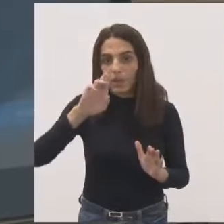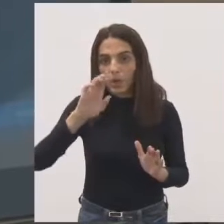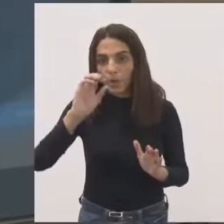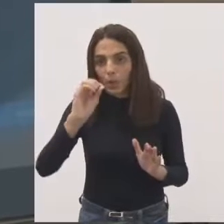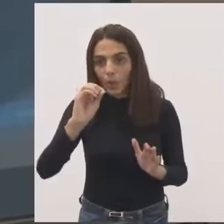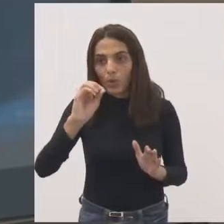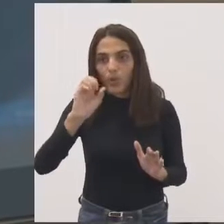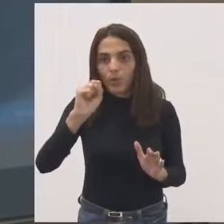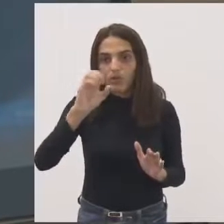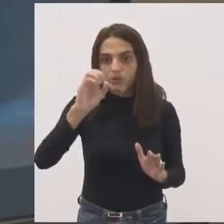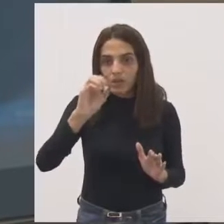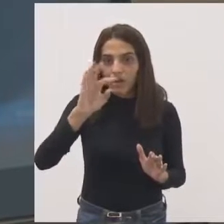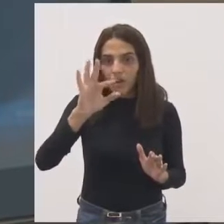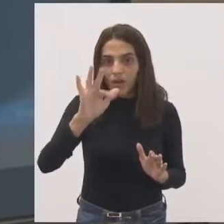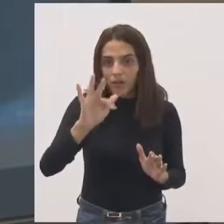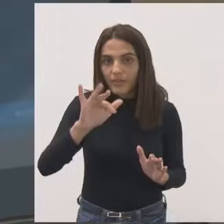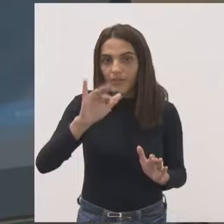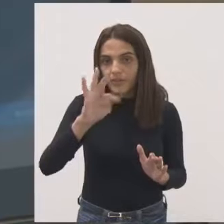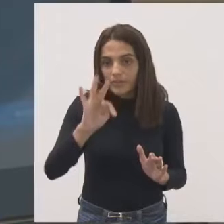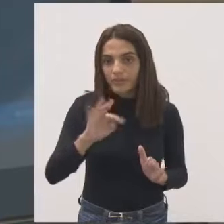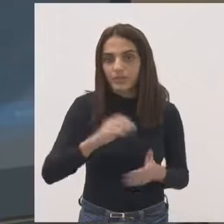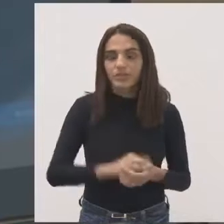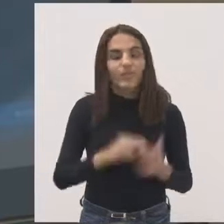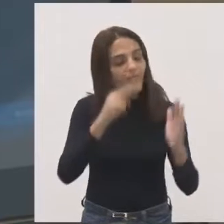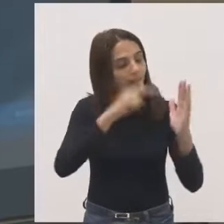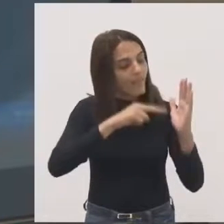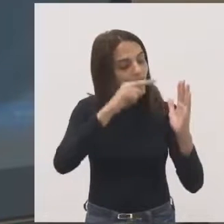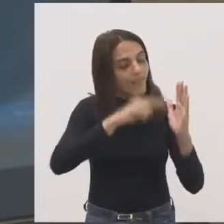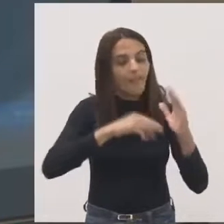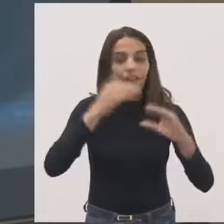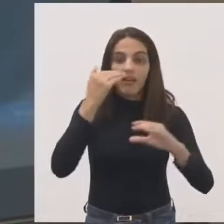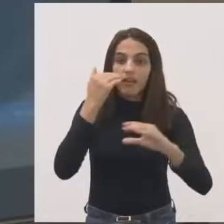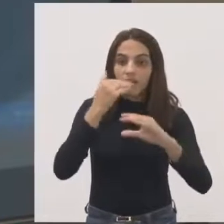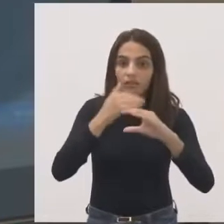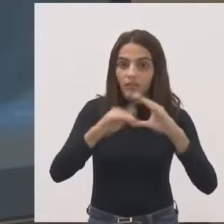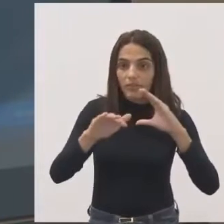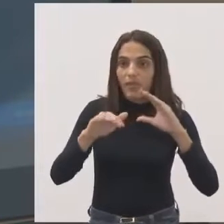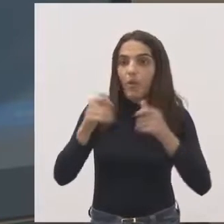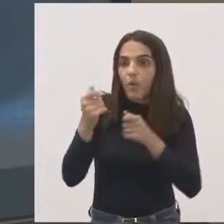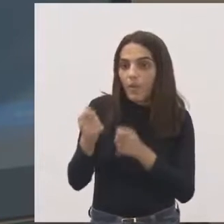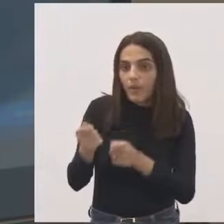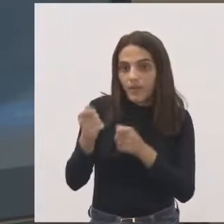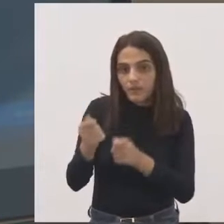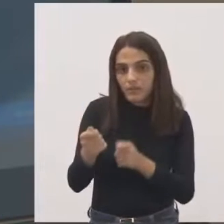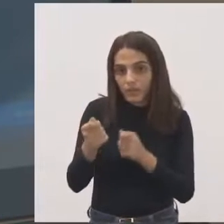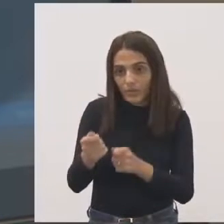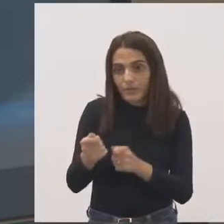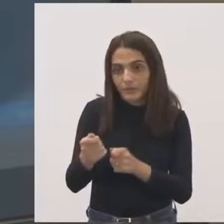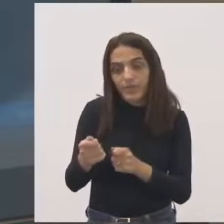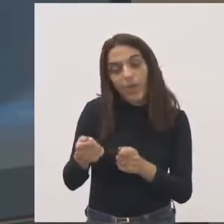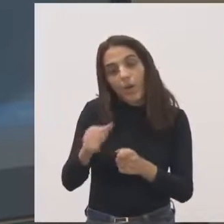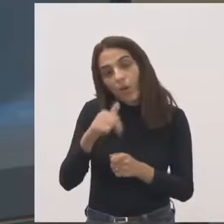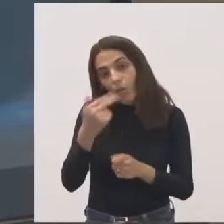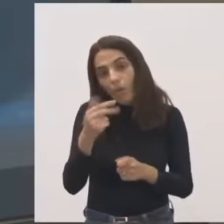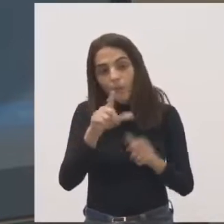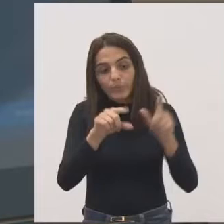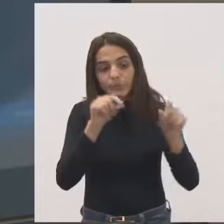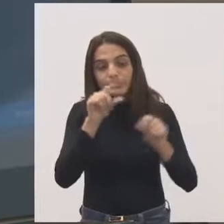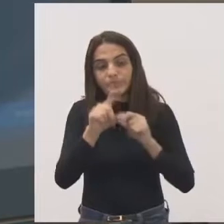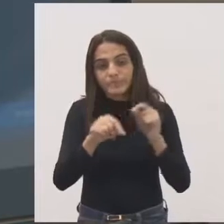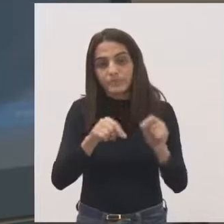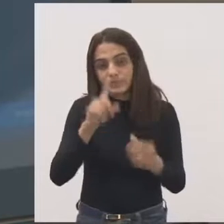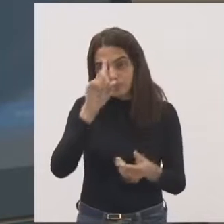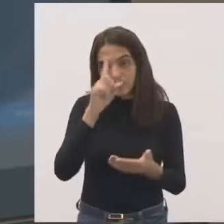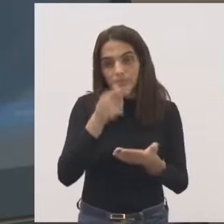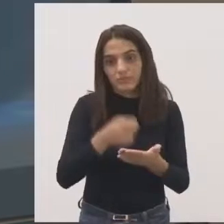coisa aqui. O que vale ler primeiro? Envia de dados de diagnóstico obrigatórios e opcionais. E a segunda opção, envia de